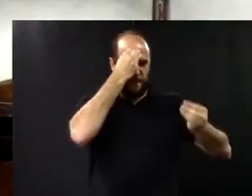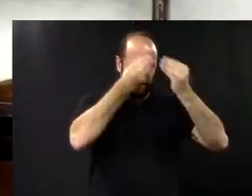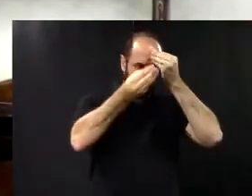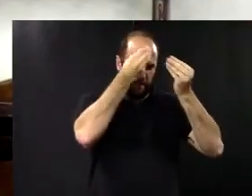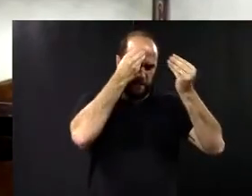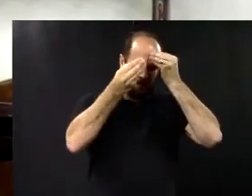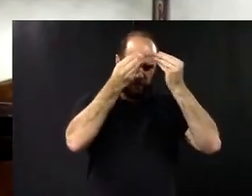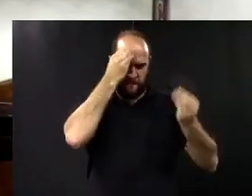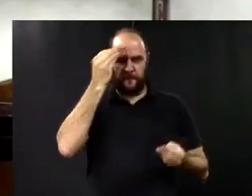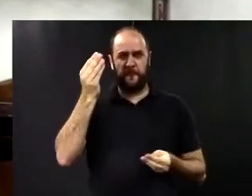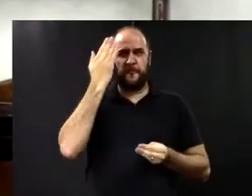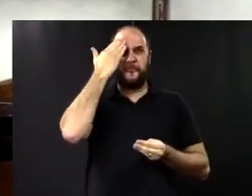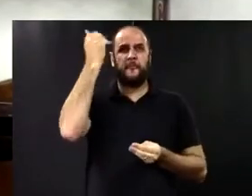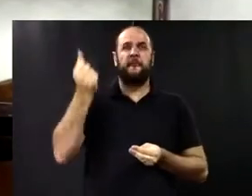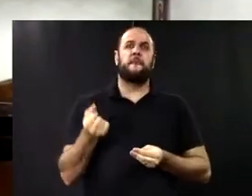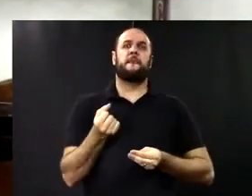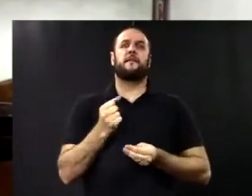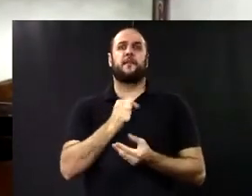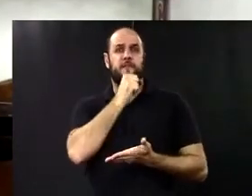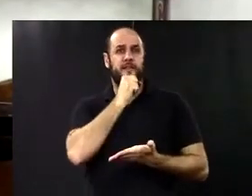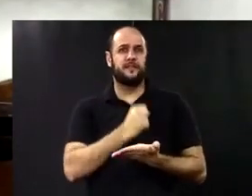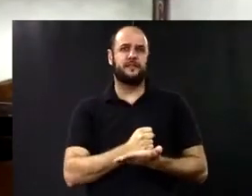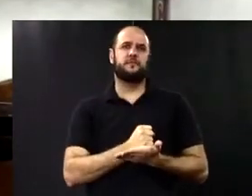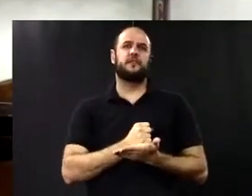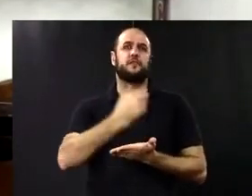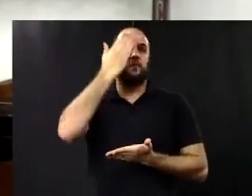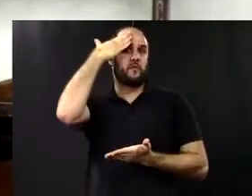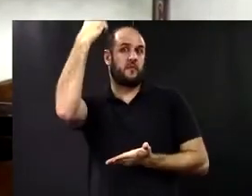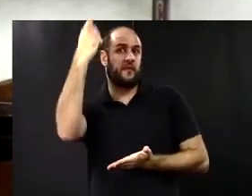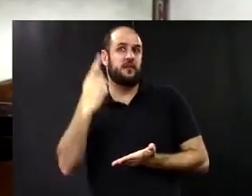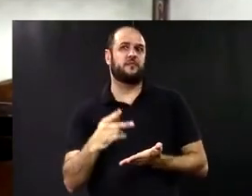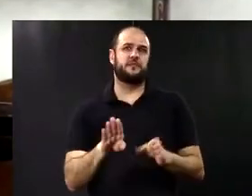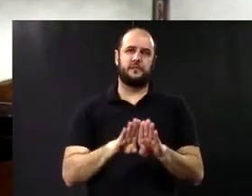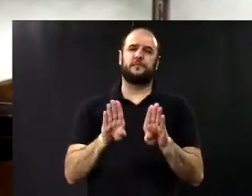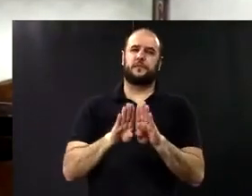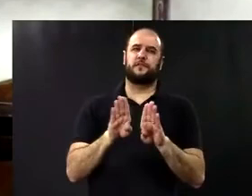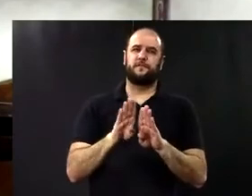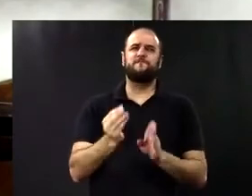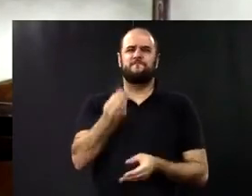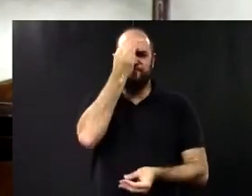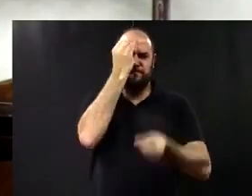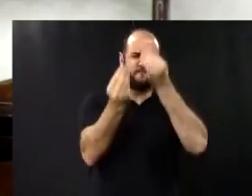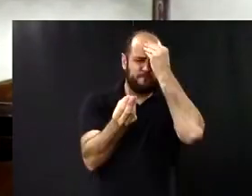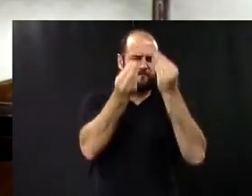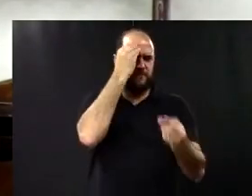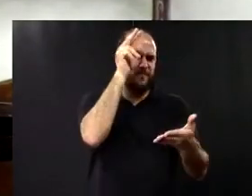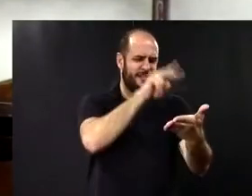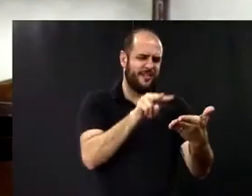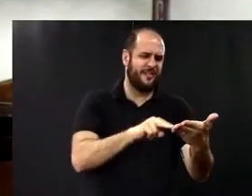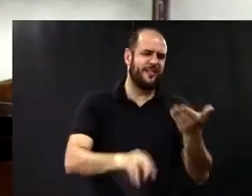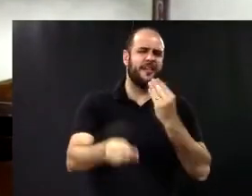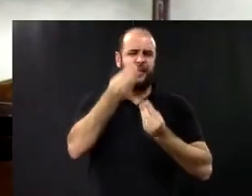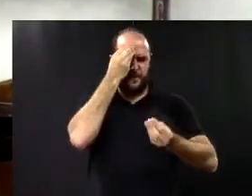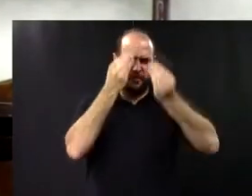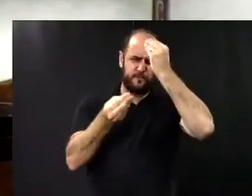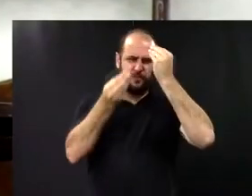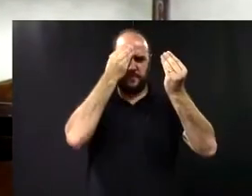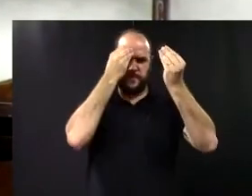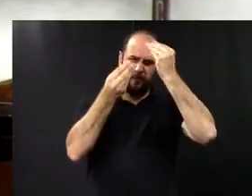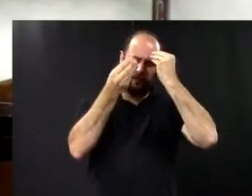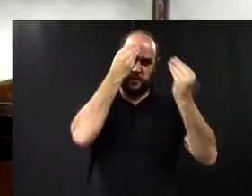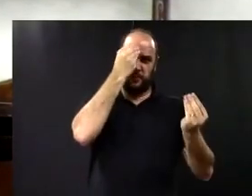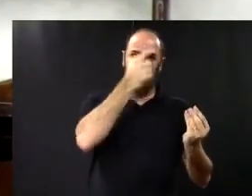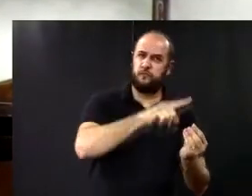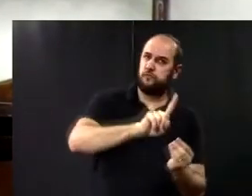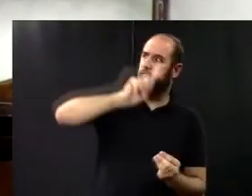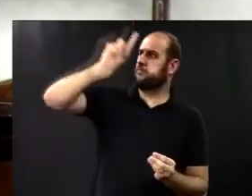os livros dos saltérios e os provérbios. E eles então decoravam isso e voltavam